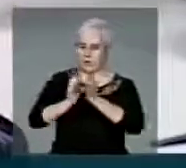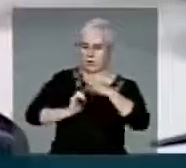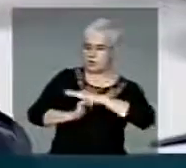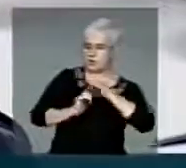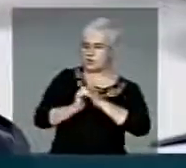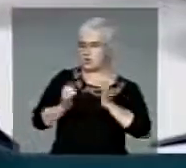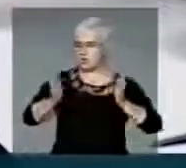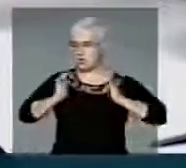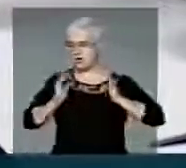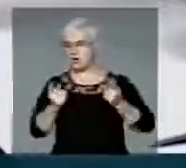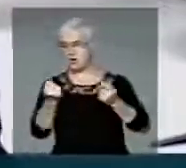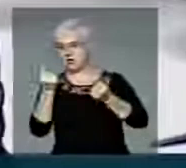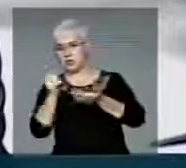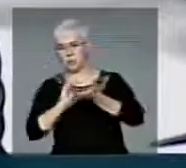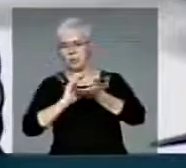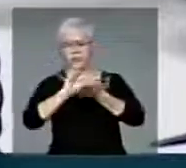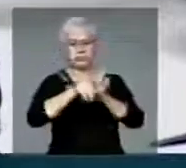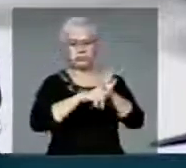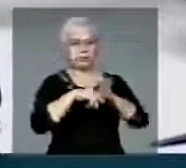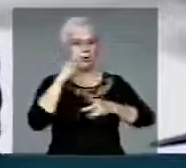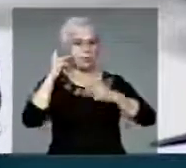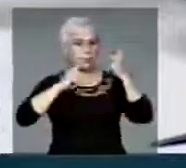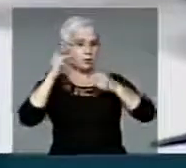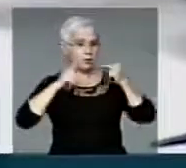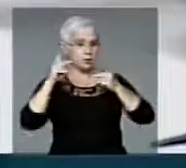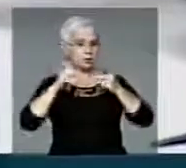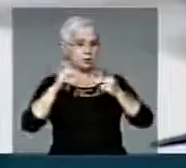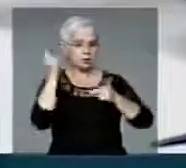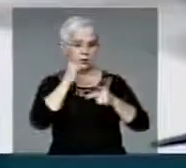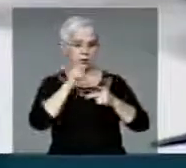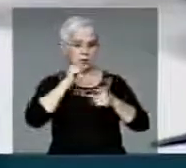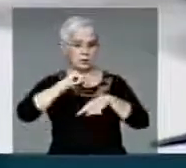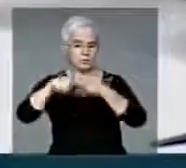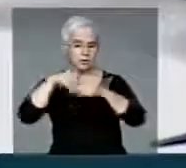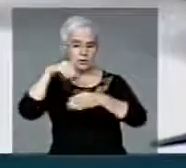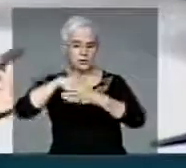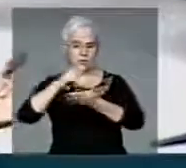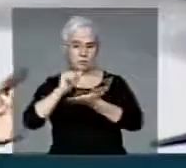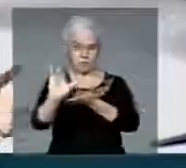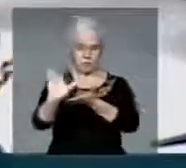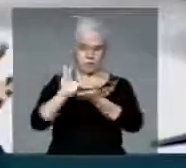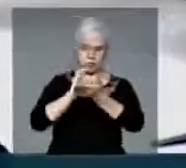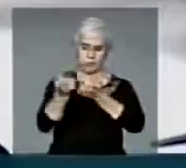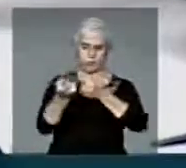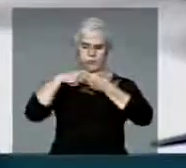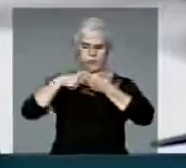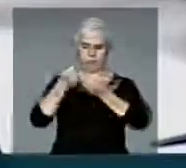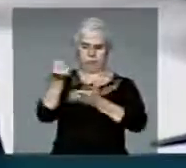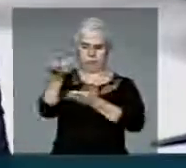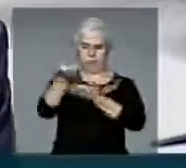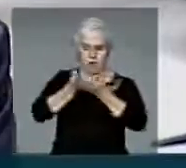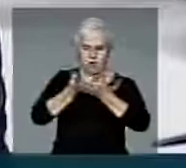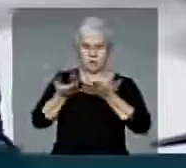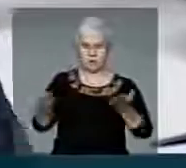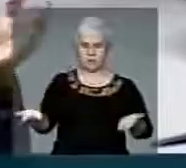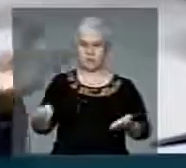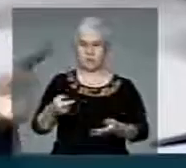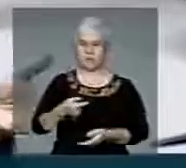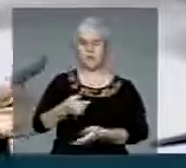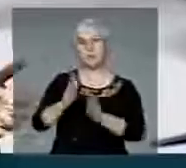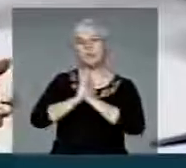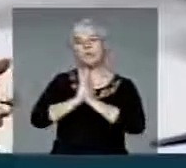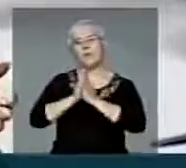em alguns políticos para ter os dividendos nas votações. Eu, aproveitando uma parte de Vossa Excelência,